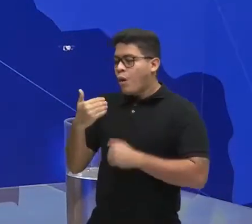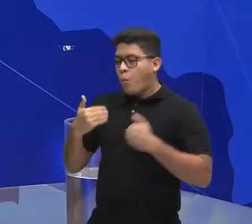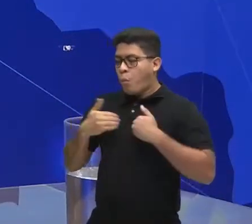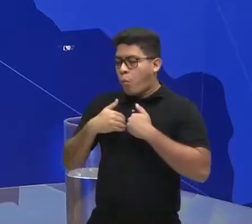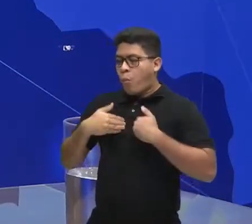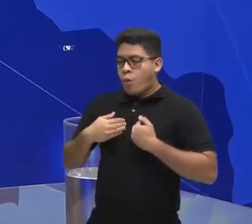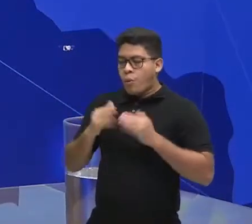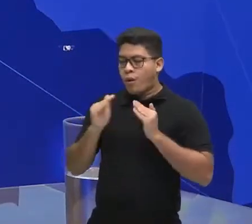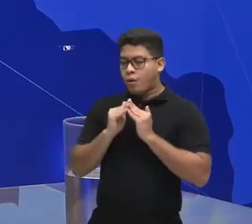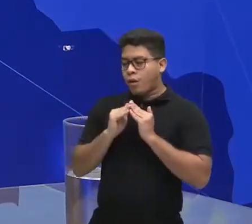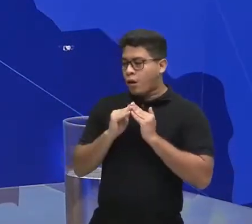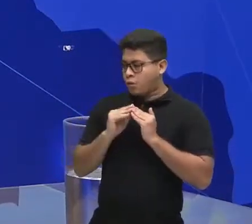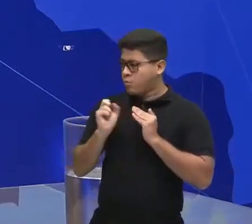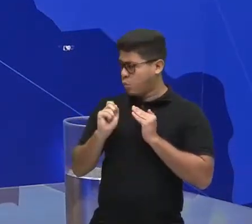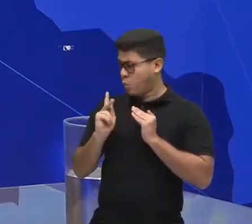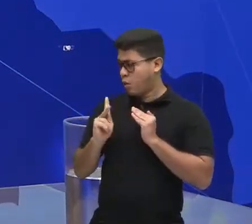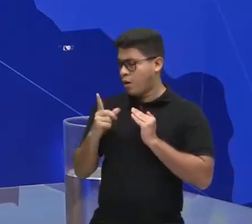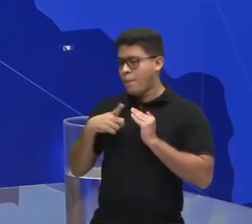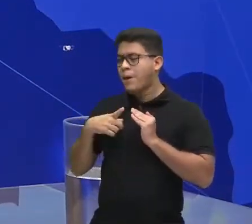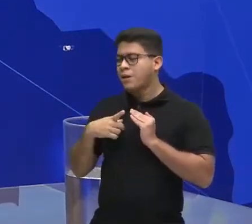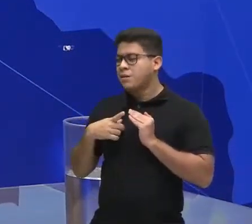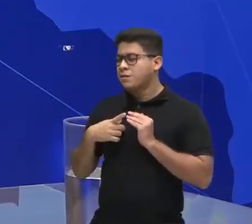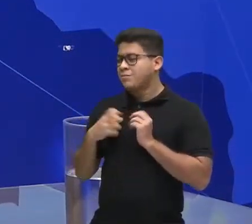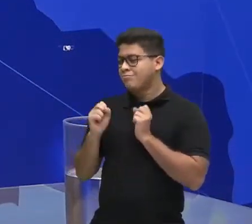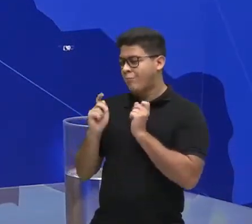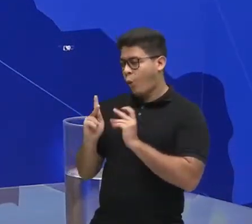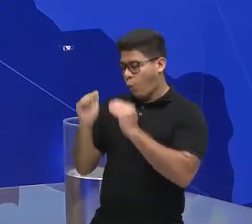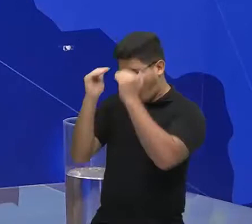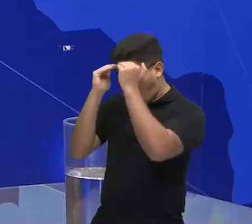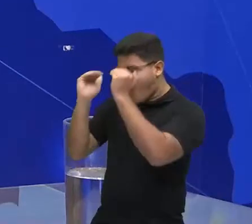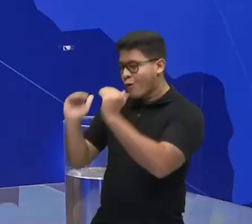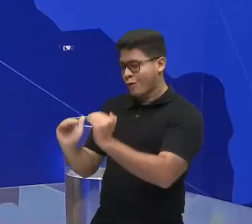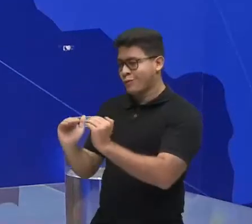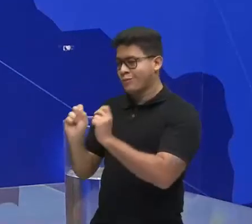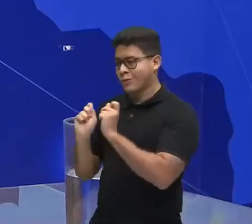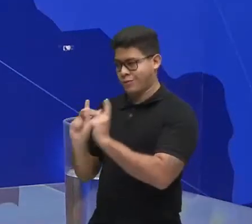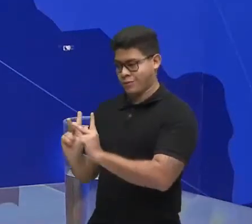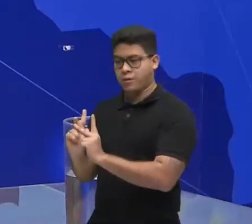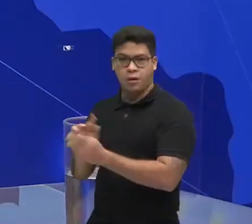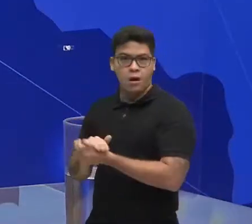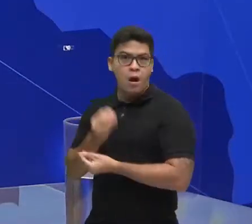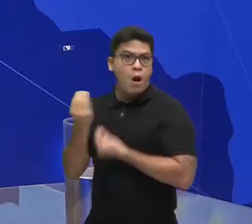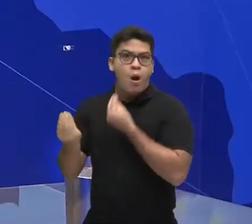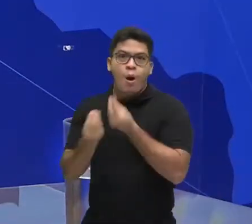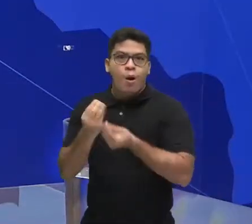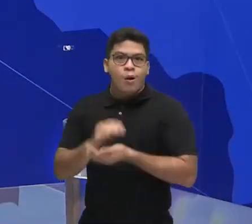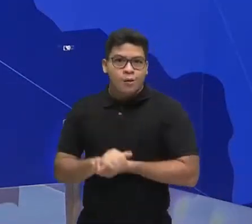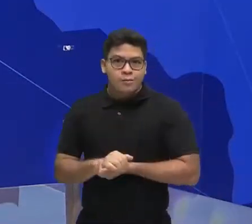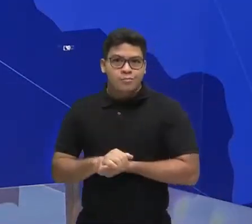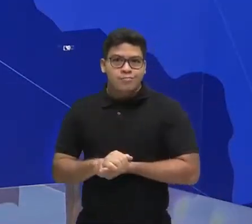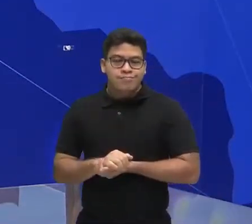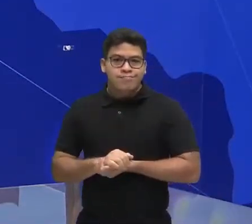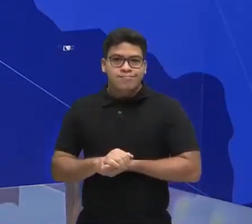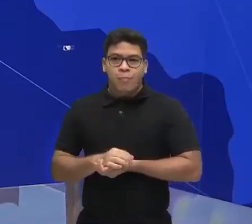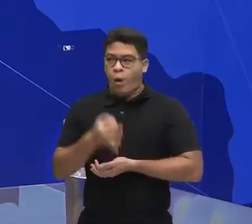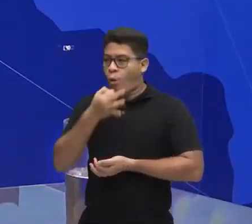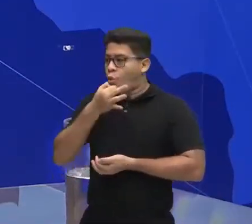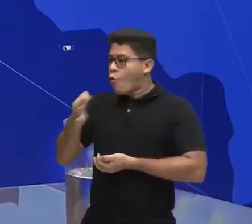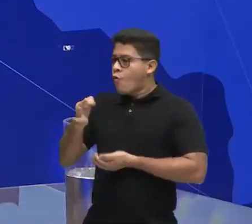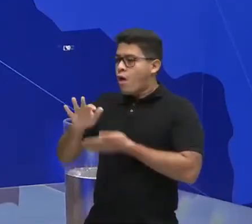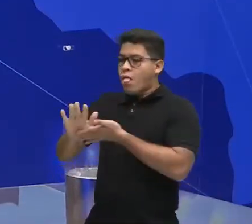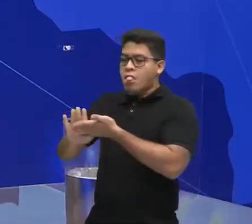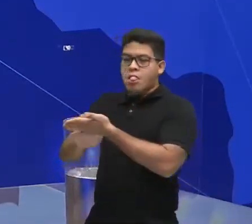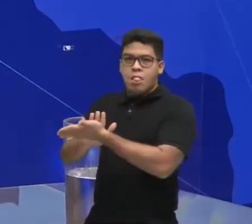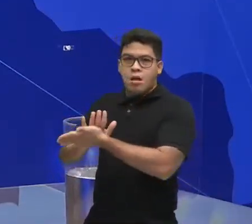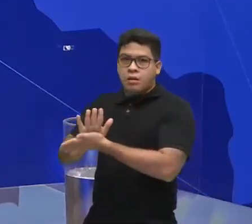sinto muito por você. É o mínimo que a gente pode fazer. E se eu não posso fazer isso, é melhor não falar nada. É melhor não